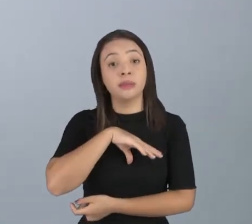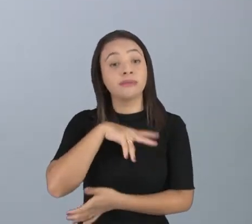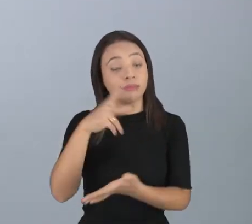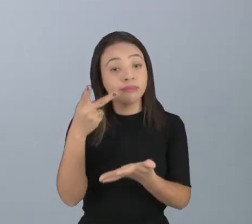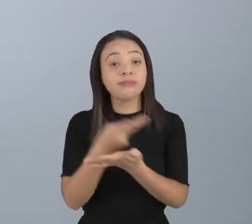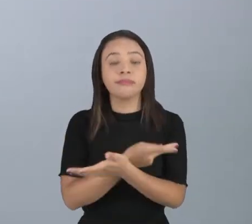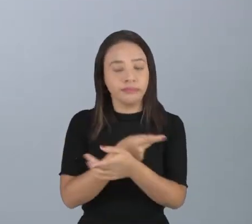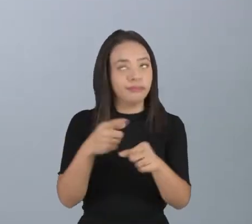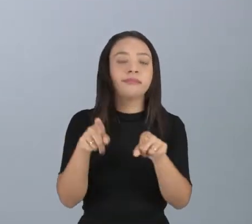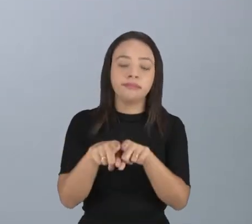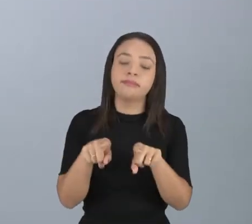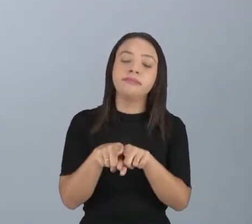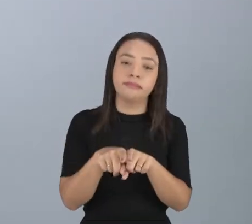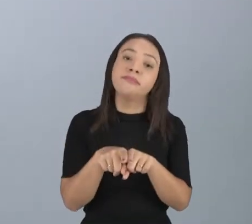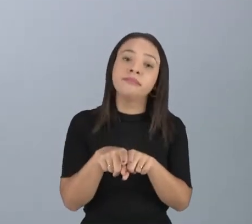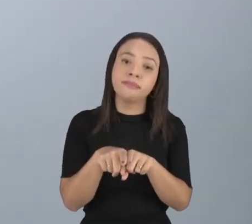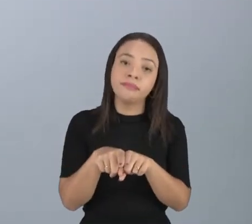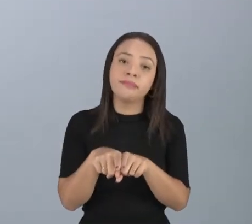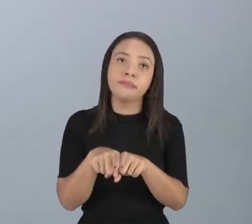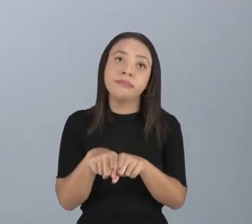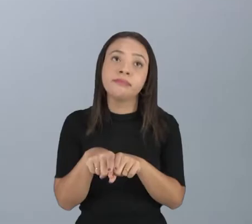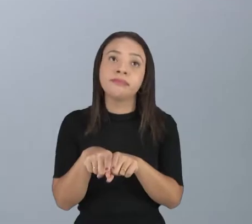isso, certo?